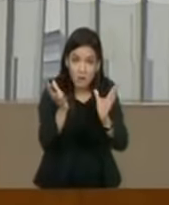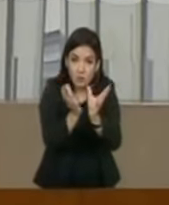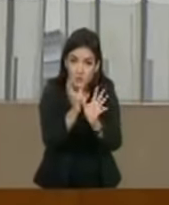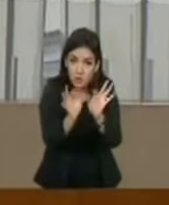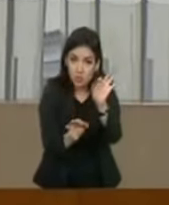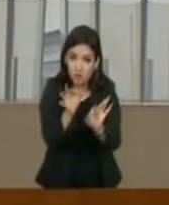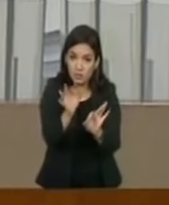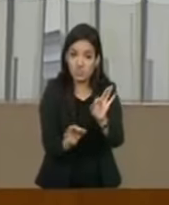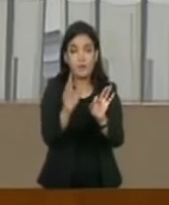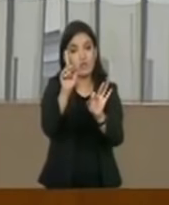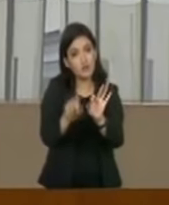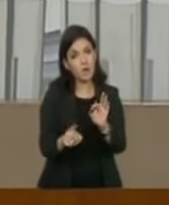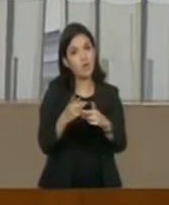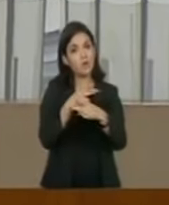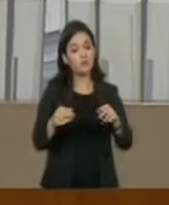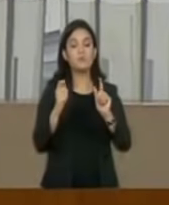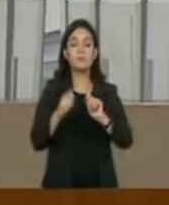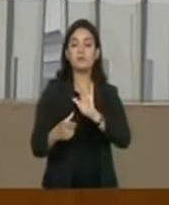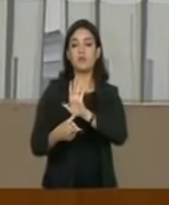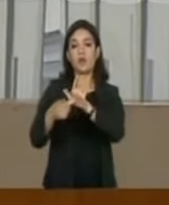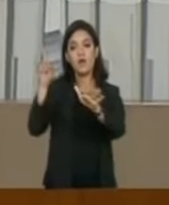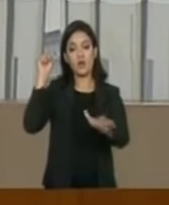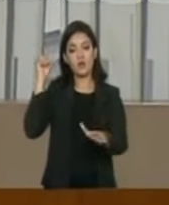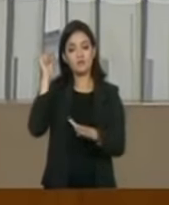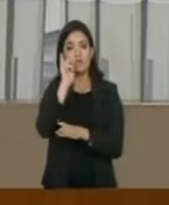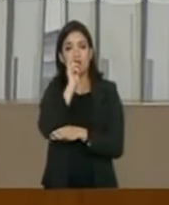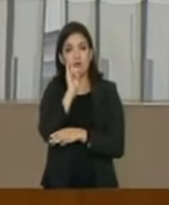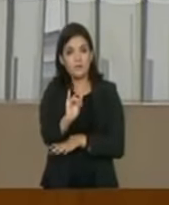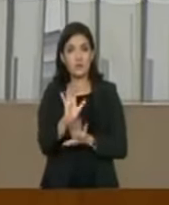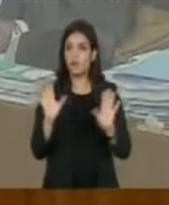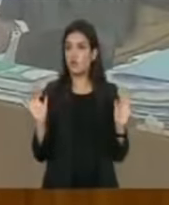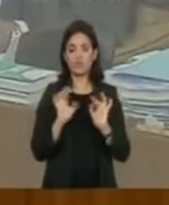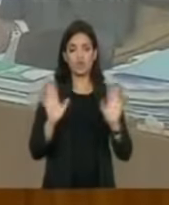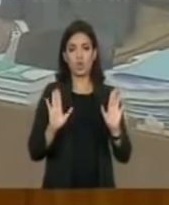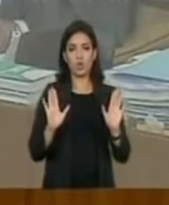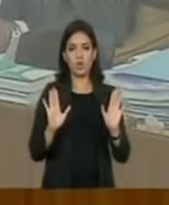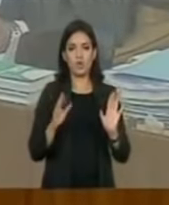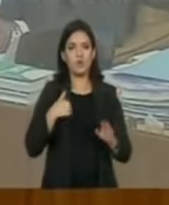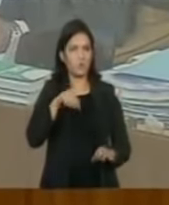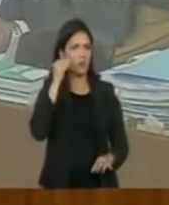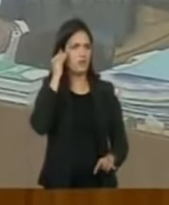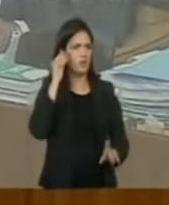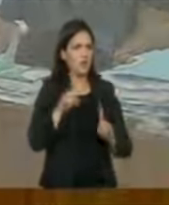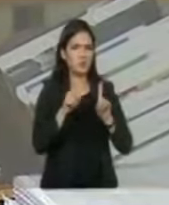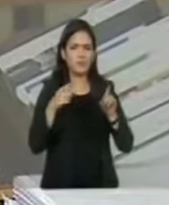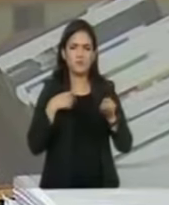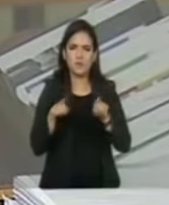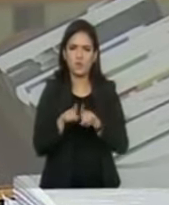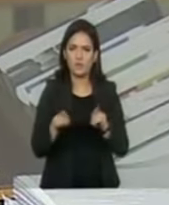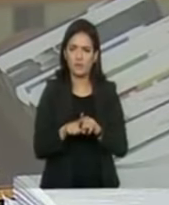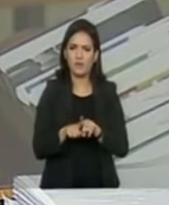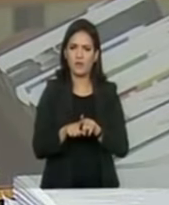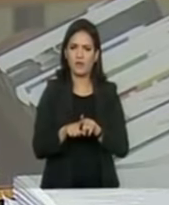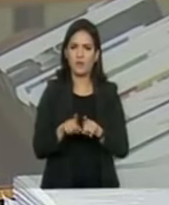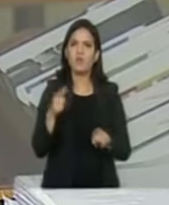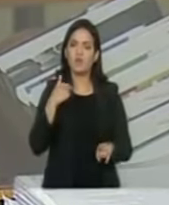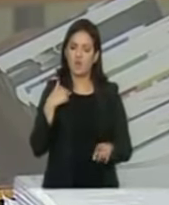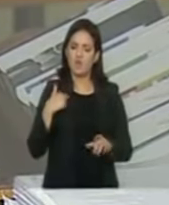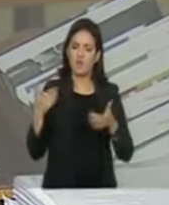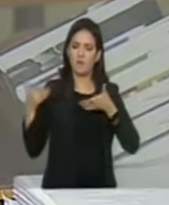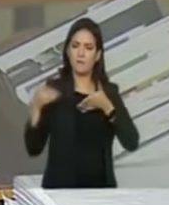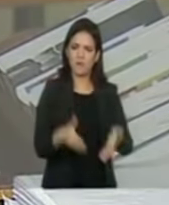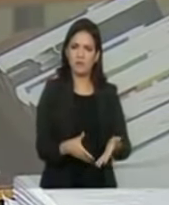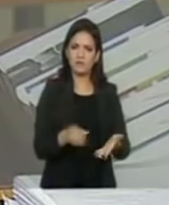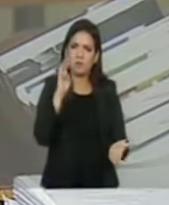fato que é necessário ser comunicado à comunidade de origem do papel de vossa excelência mas eu também gostaria como integrante deste poder